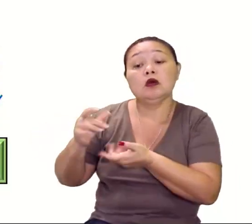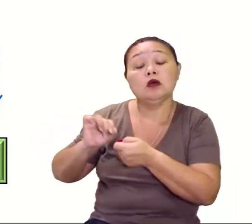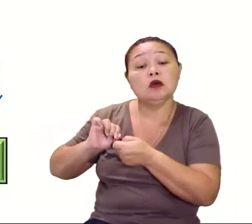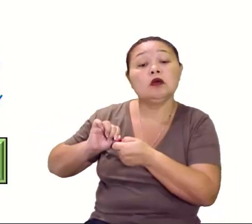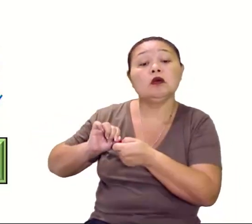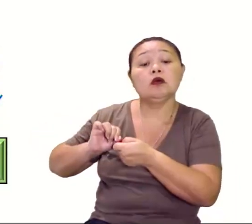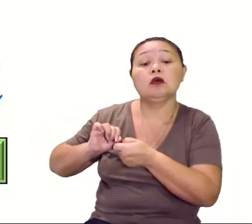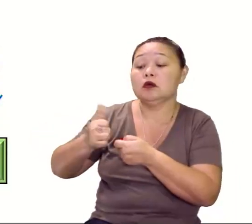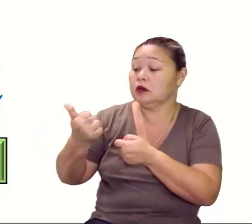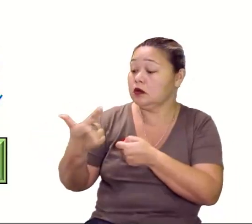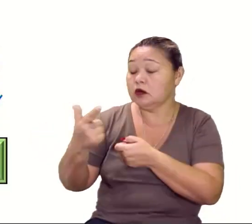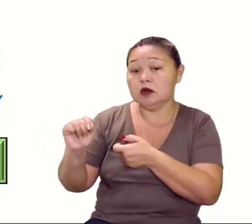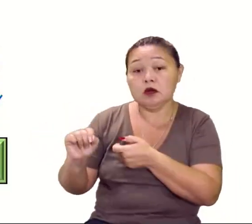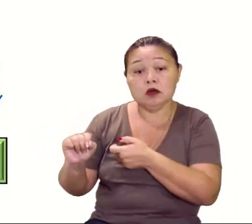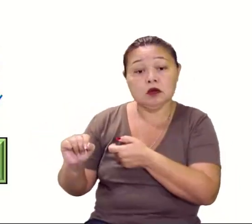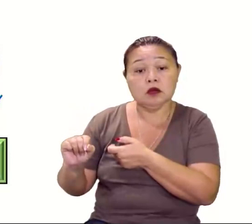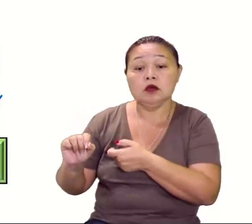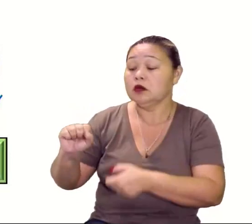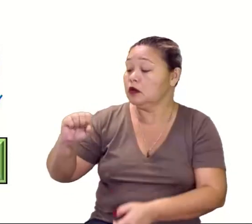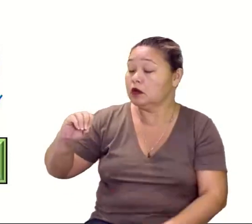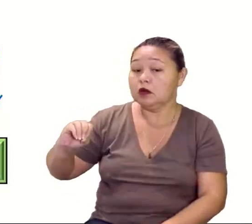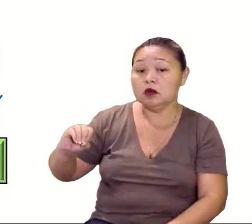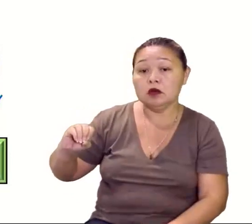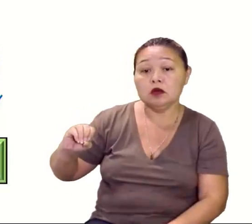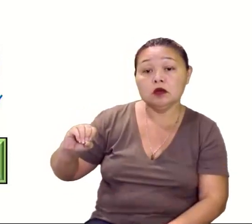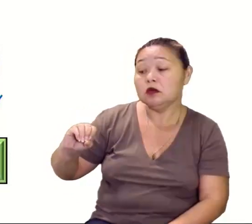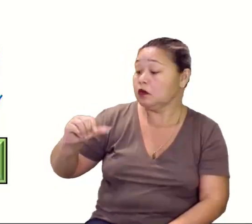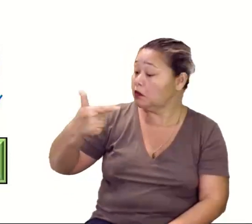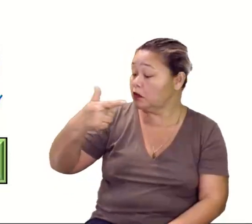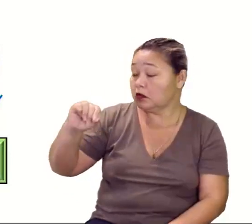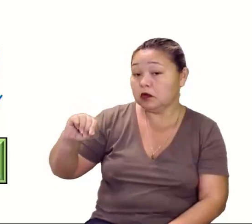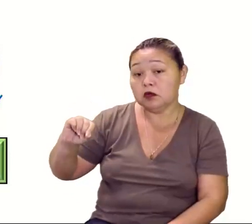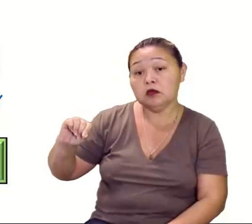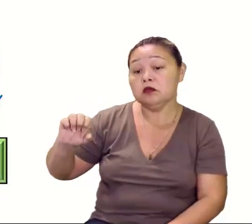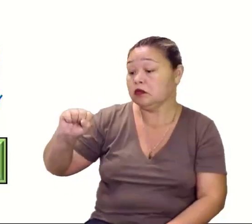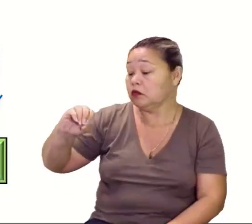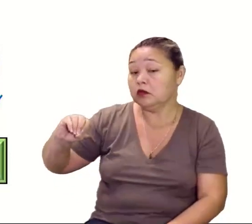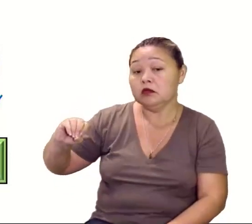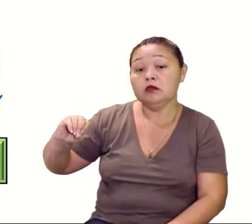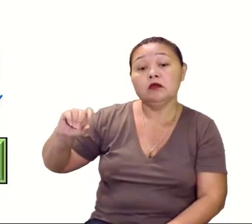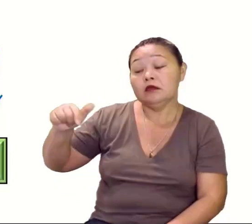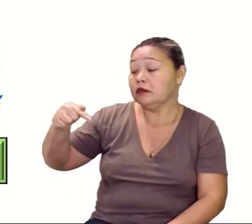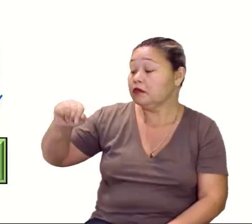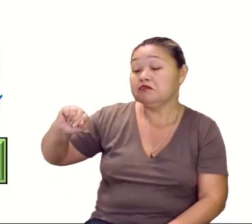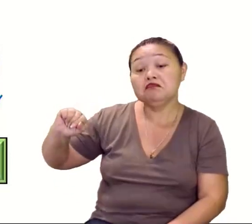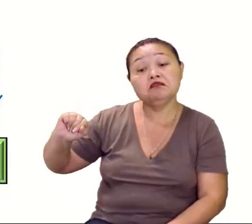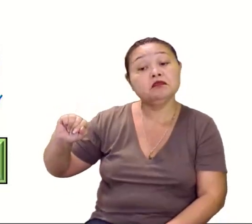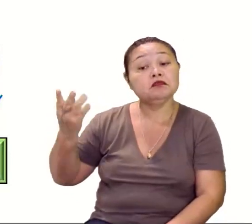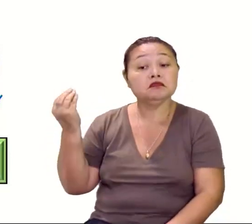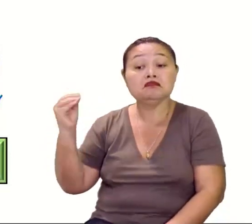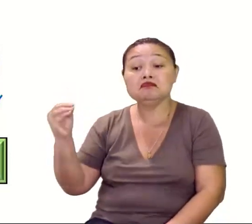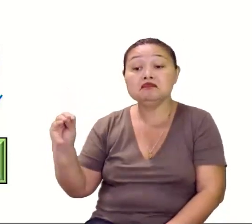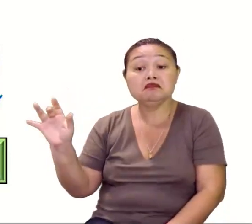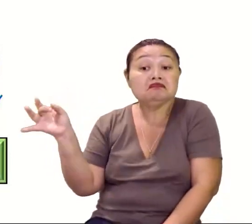pegar os 600, somar com 120 e com 80, né? Dá 200. Dá 200, vai dar 800. 800 com esse, 870. Olha aí, bem